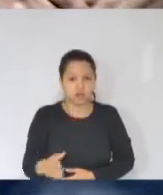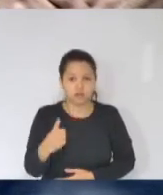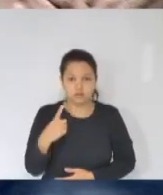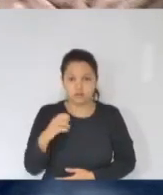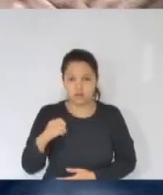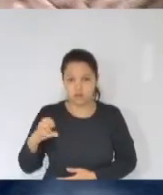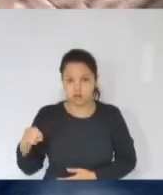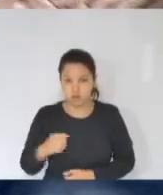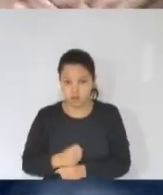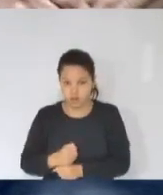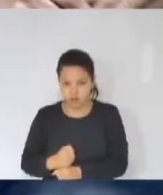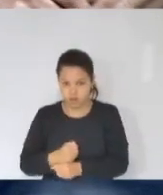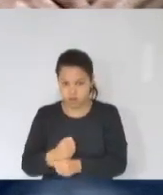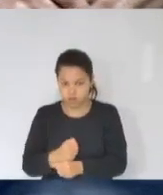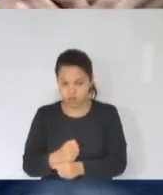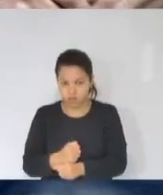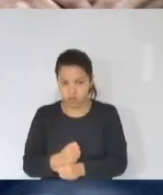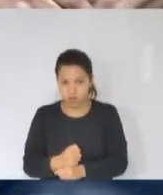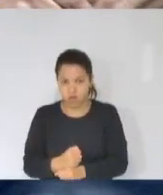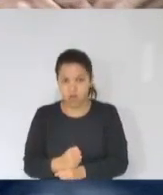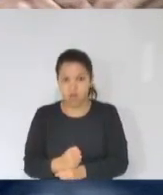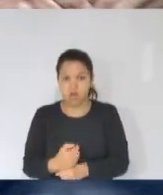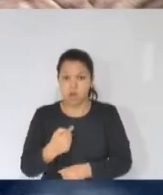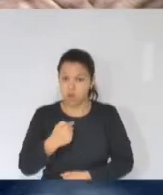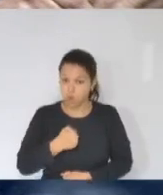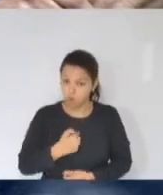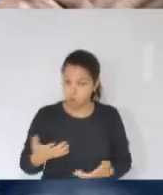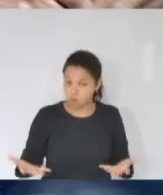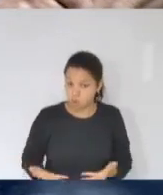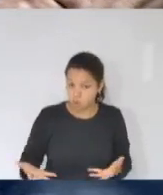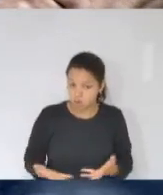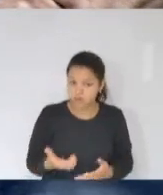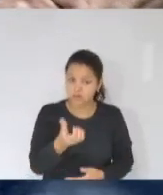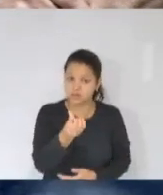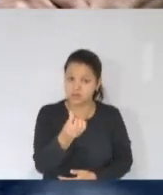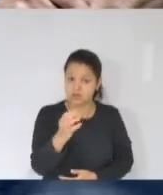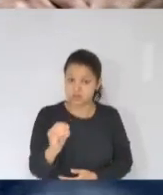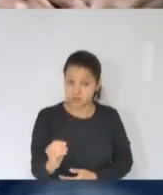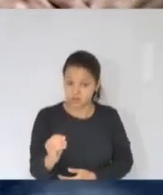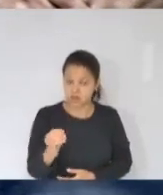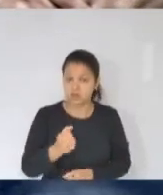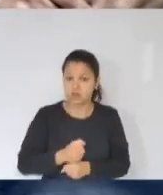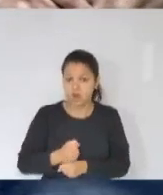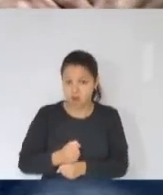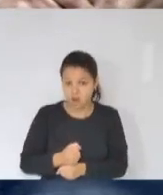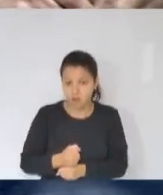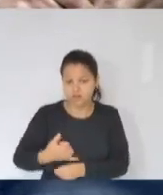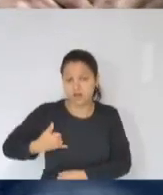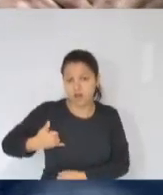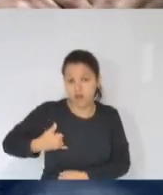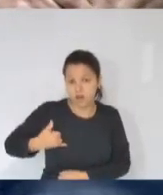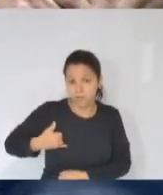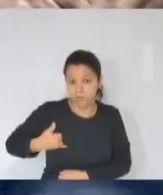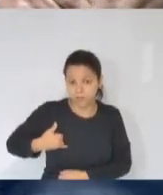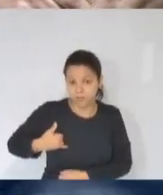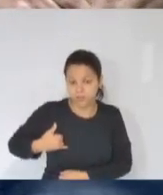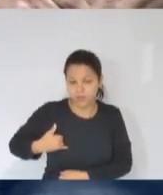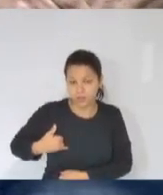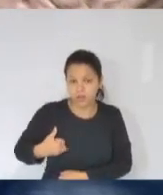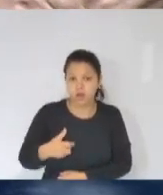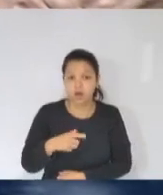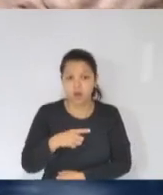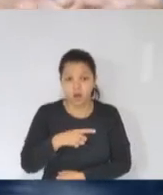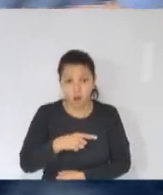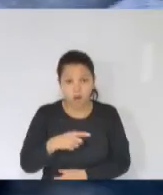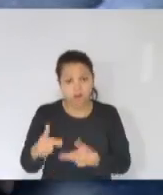hoje, eu com 60 anos, continuando na atividade da agricultura familiar, a gente depara com a